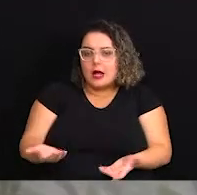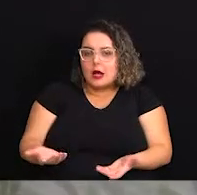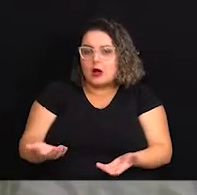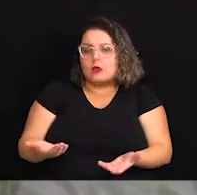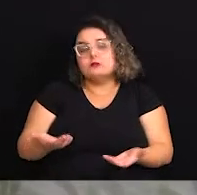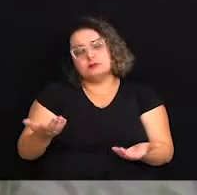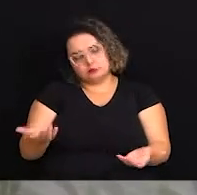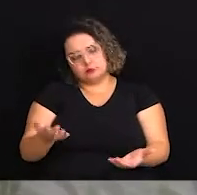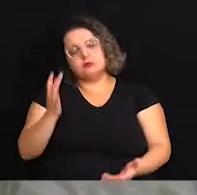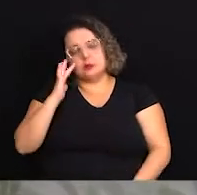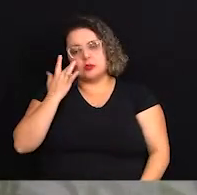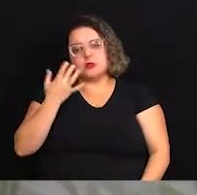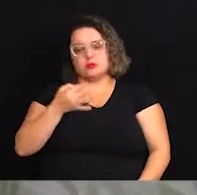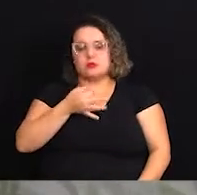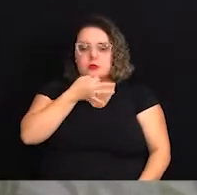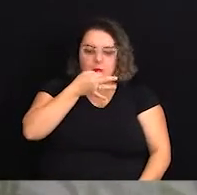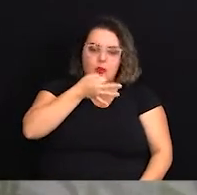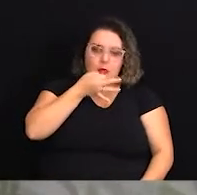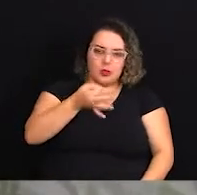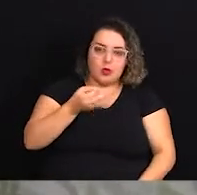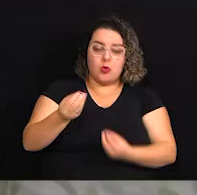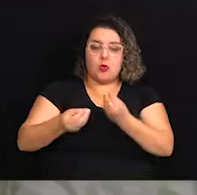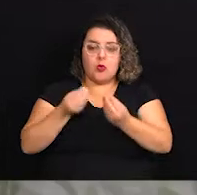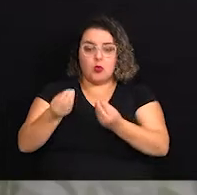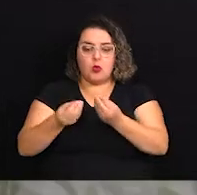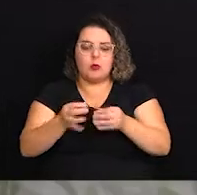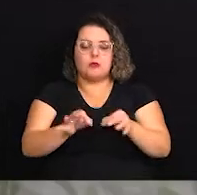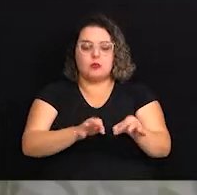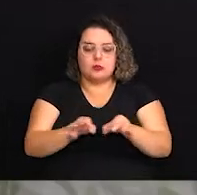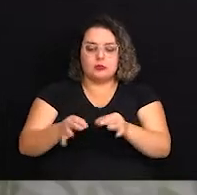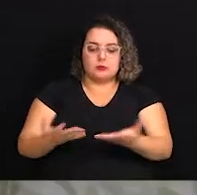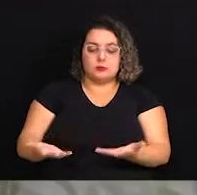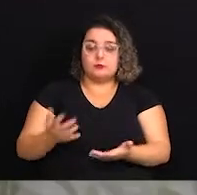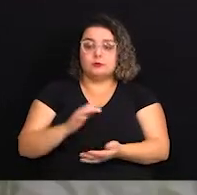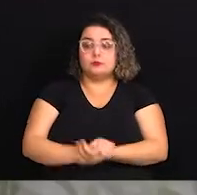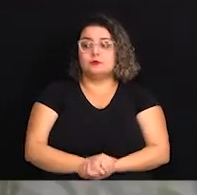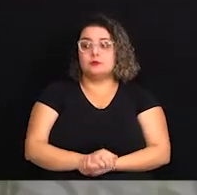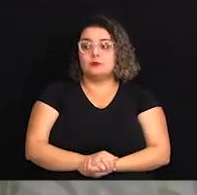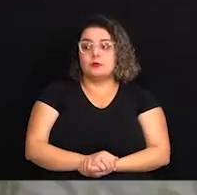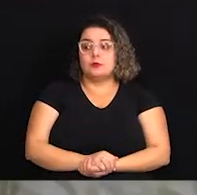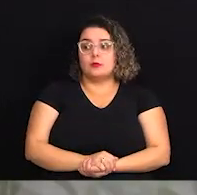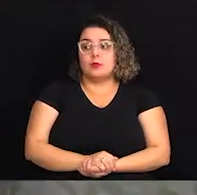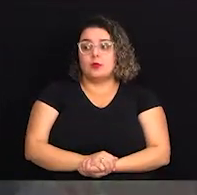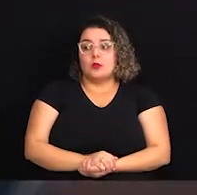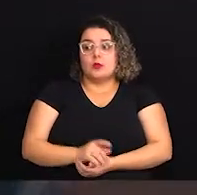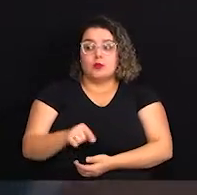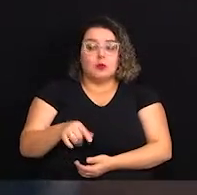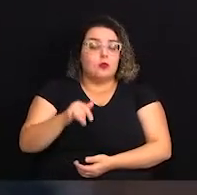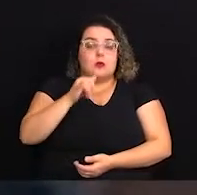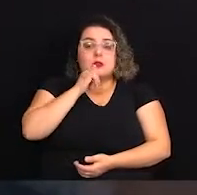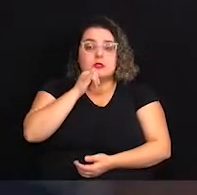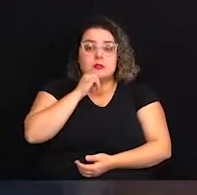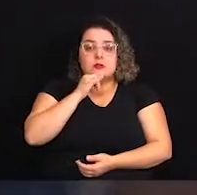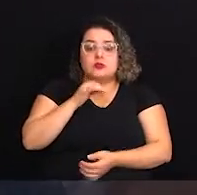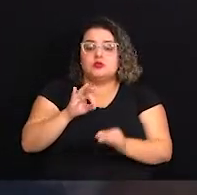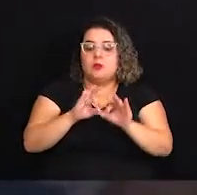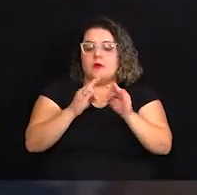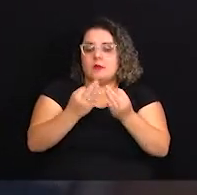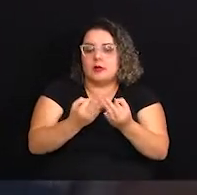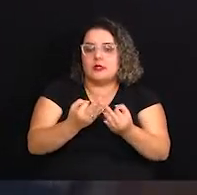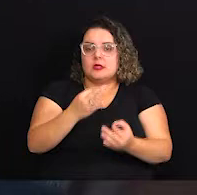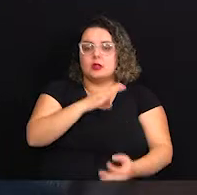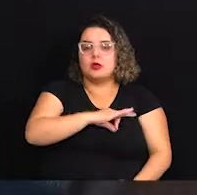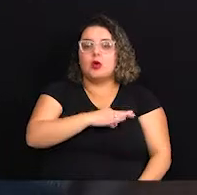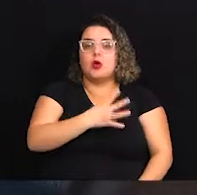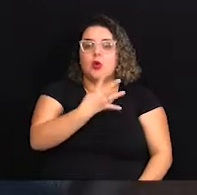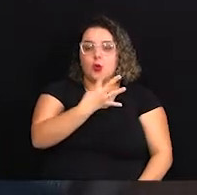dar uma sugestão aqui de como as pessoas podem se organizar. Então eu estou pegando aqui um caso de um familiar que tem uma receita